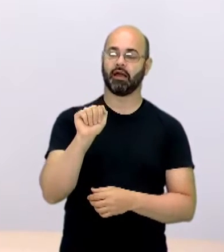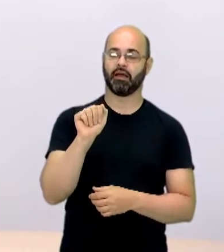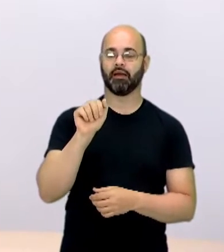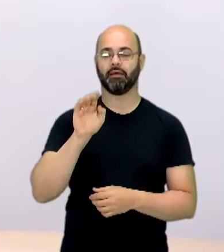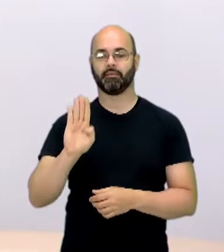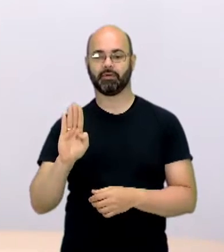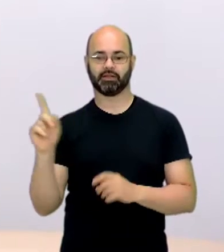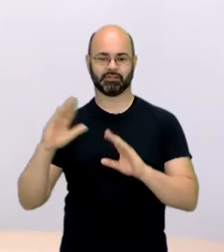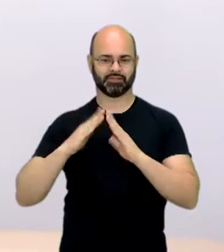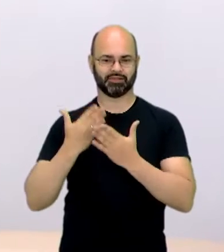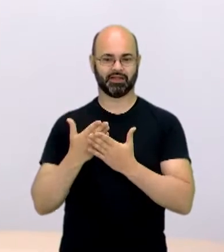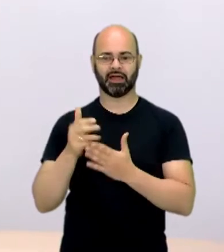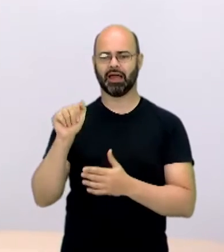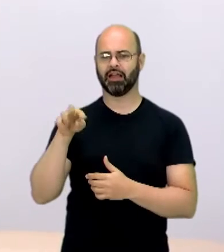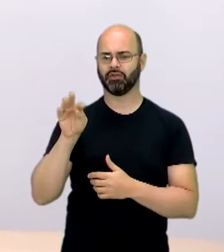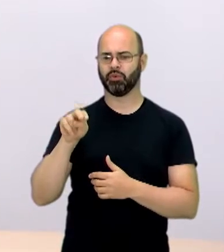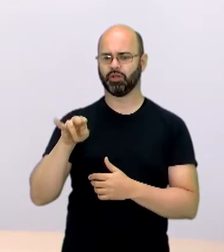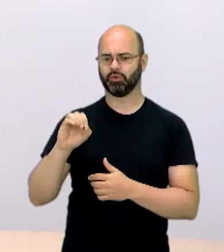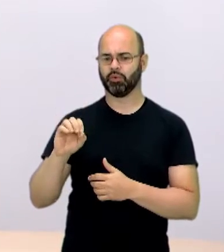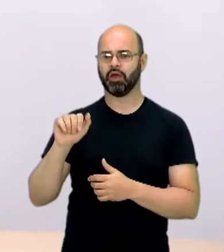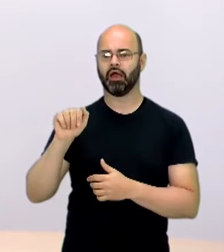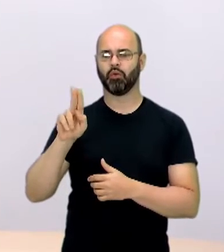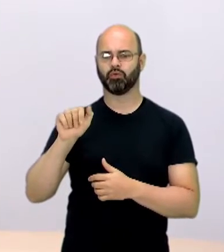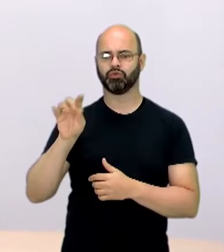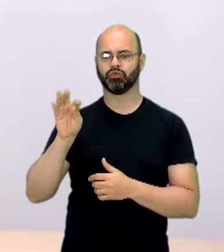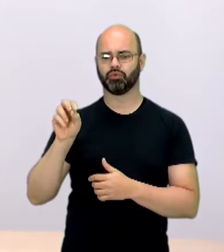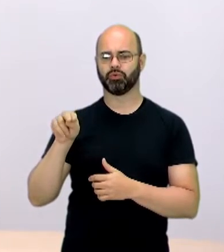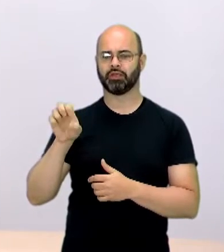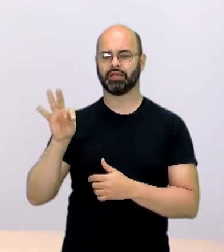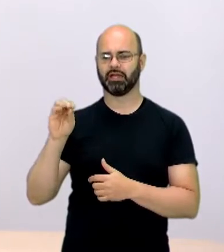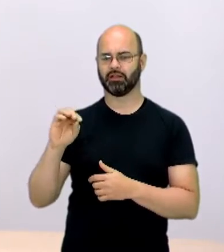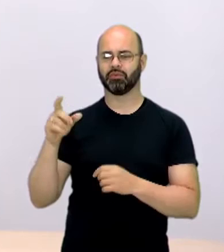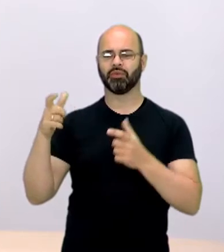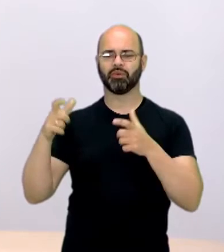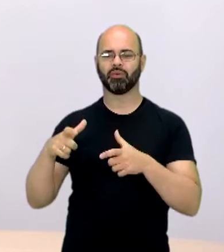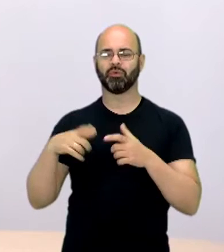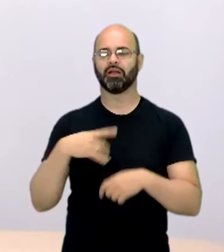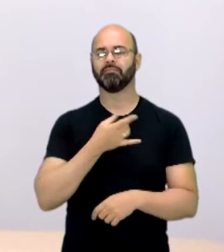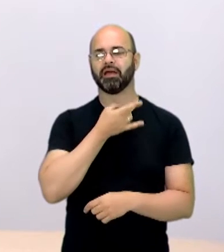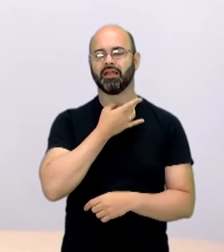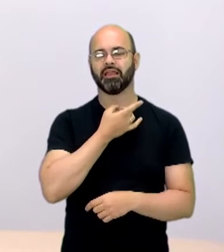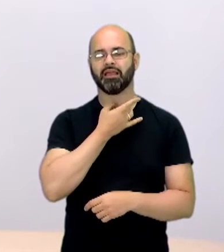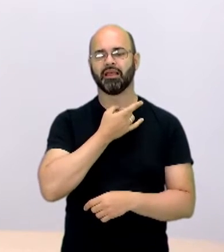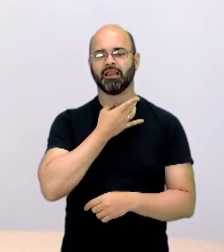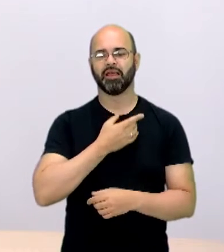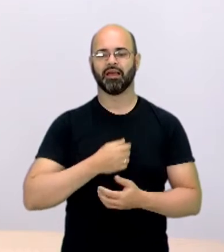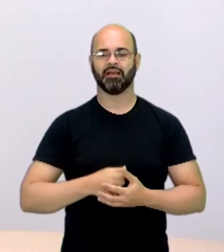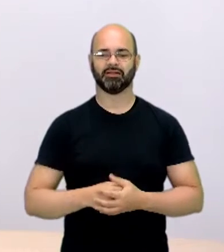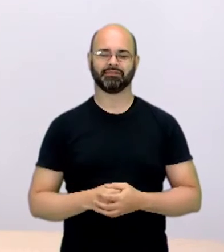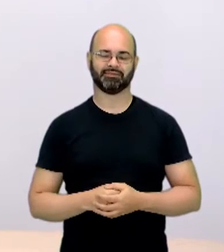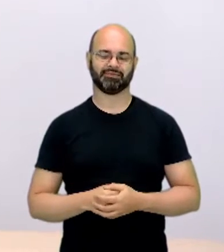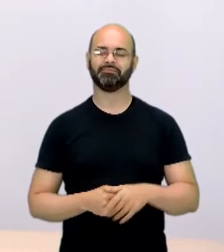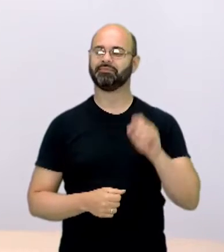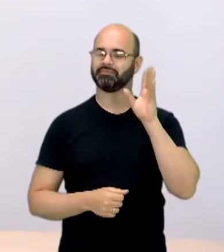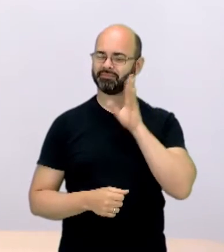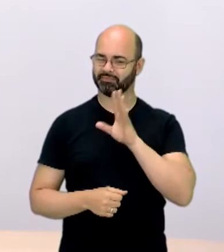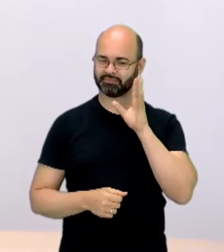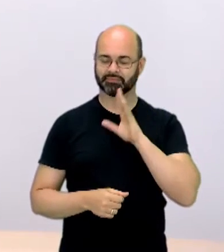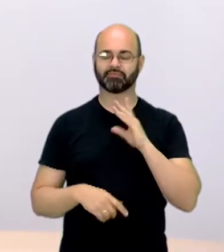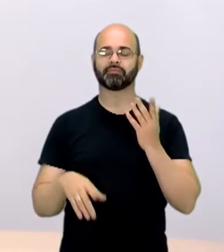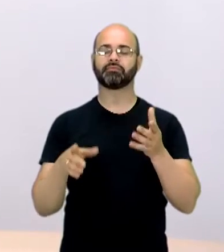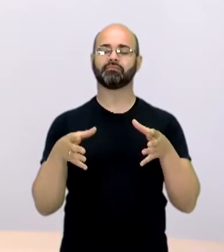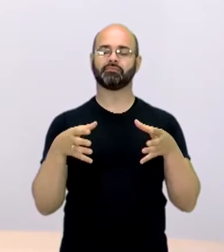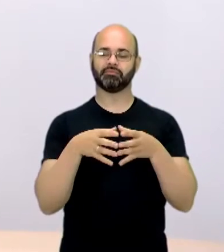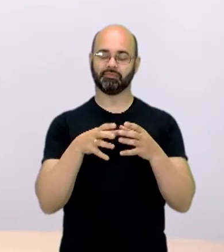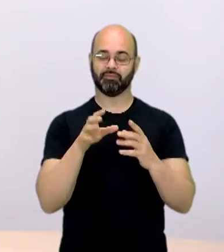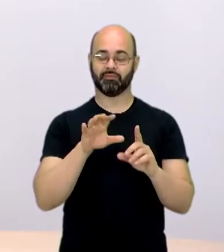escola Antônio Augusto Neto de Marília. Então o trabalho ficou super legal, eles estão divulgando na comunidade para